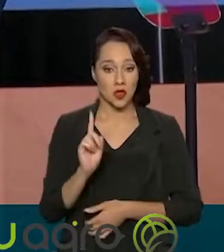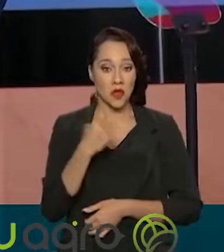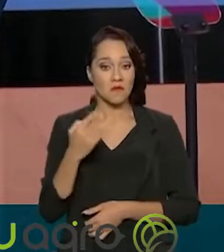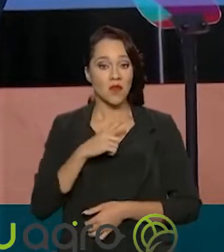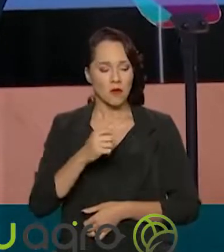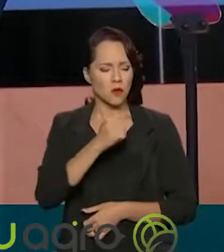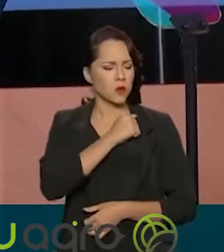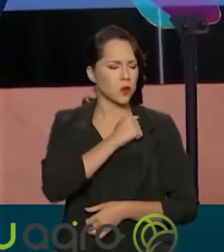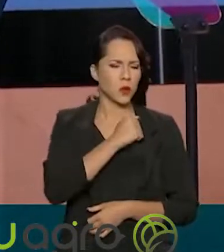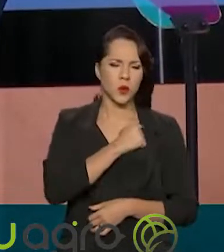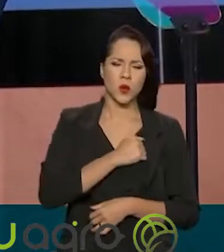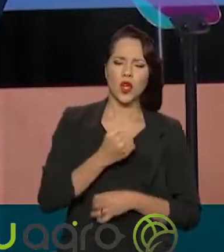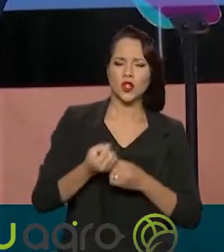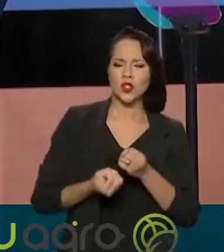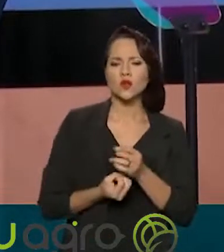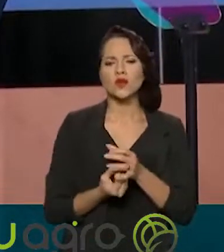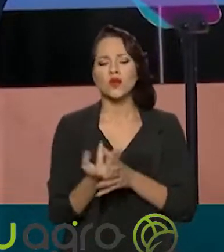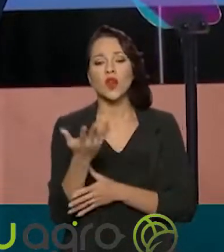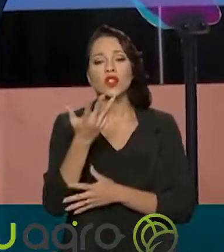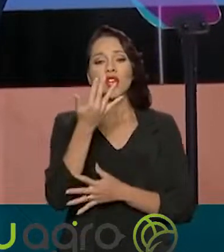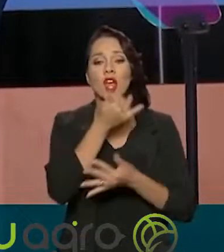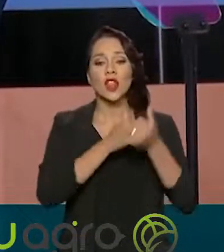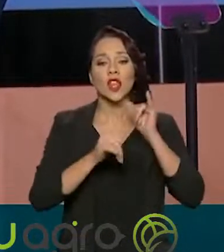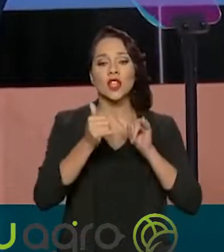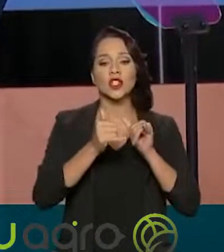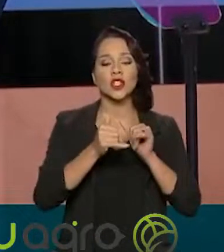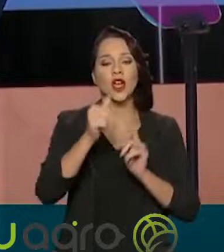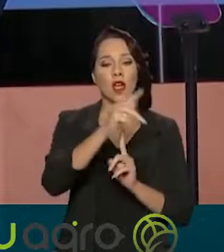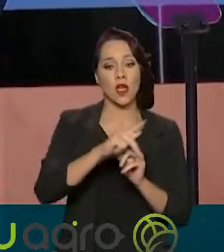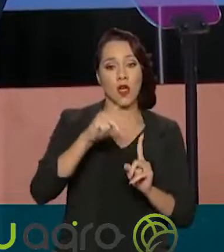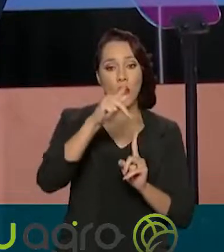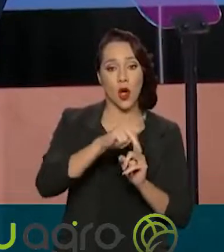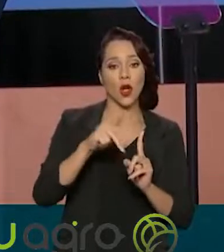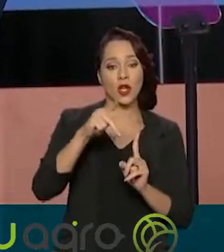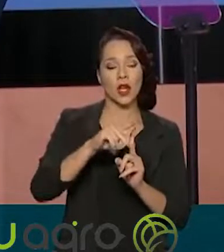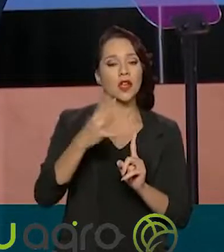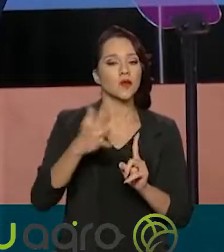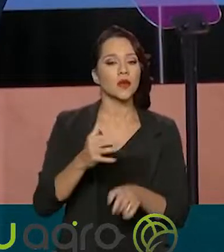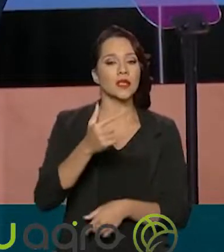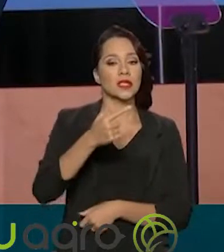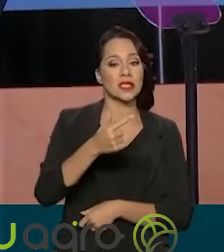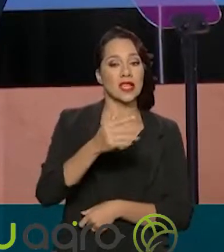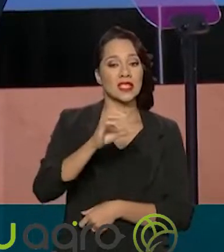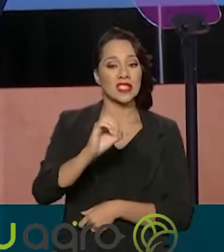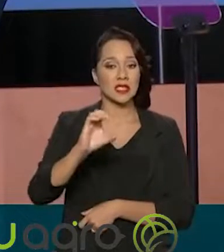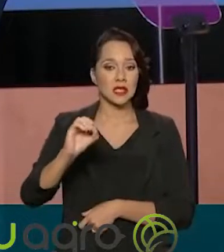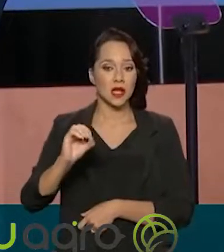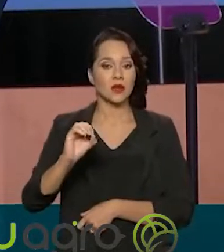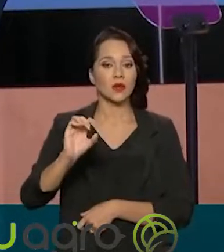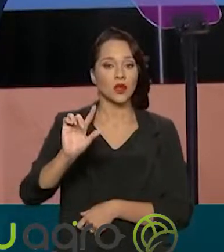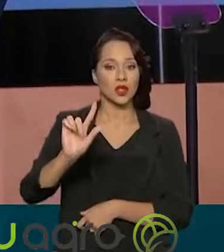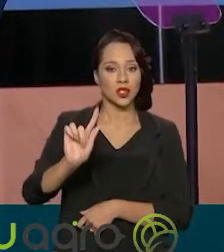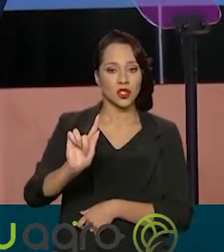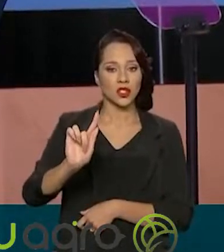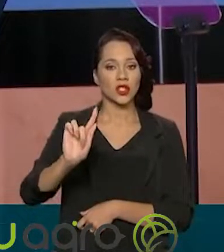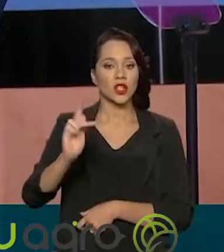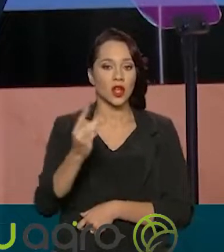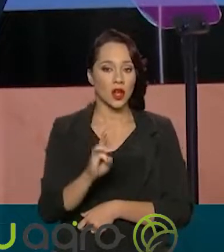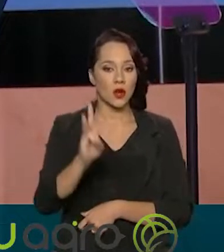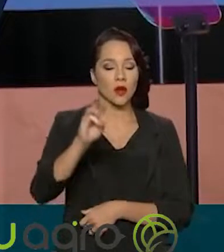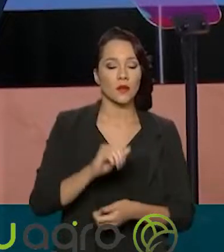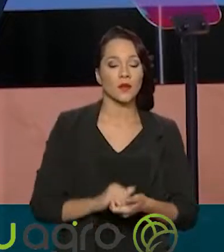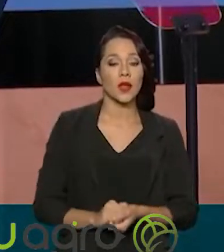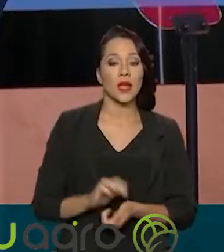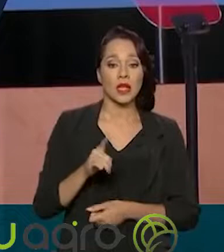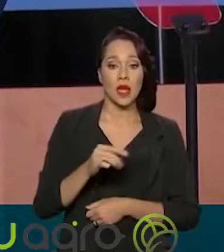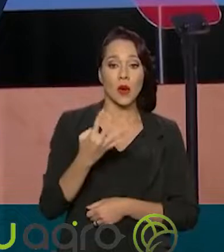de produção excedente de energia eólica no mar, na ordem de 700 gigawatts, equivalente a 4 vezes